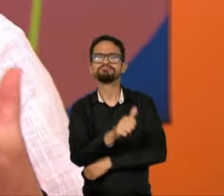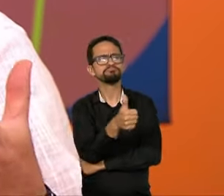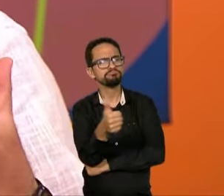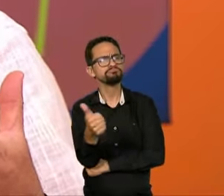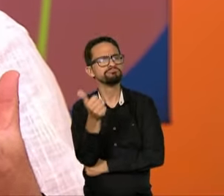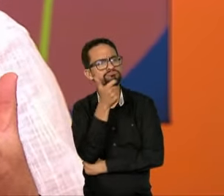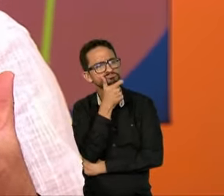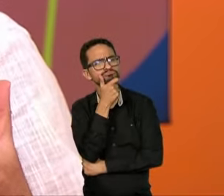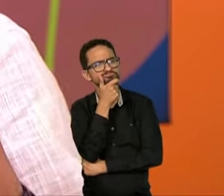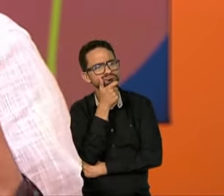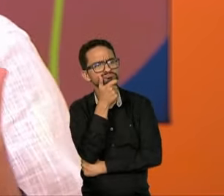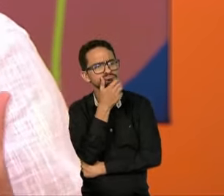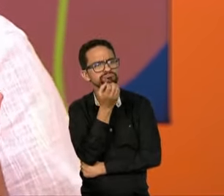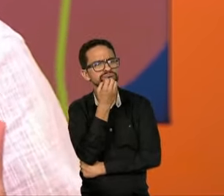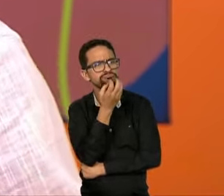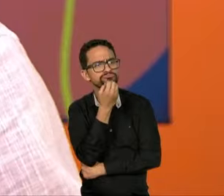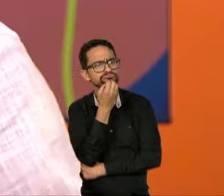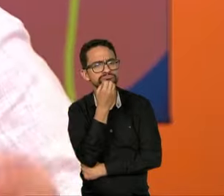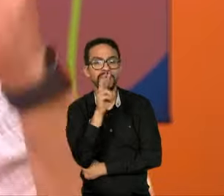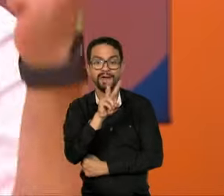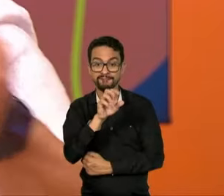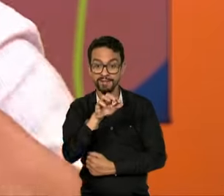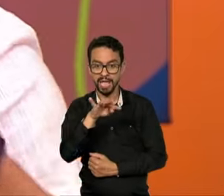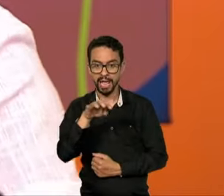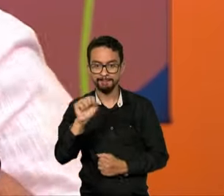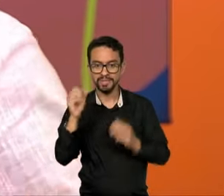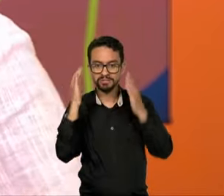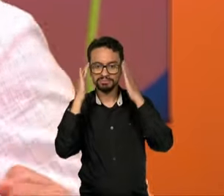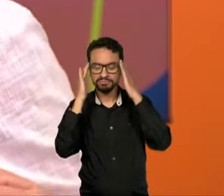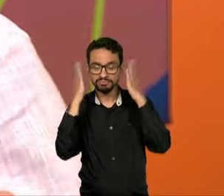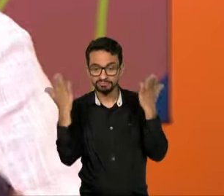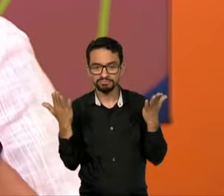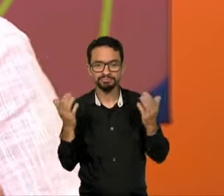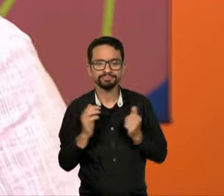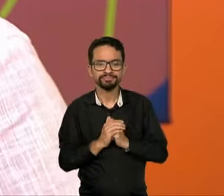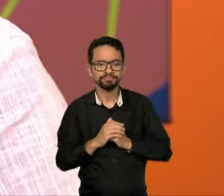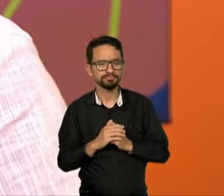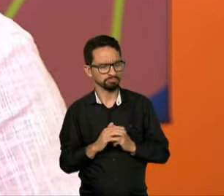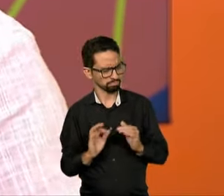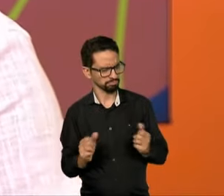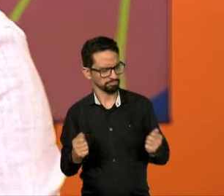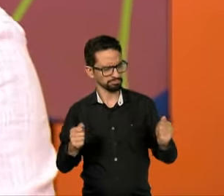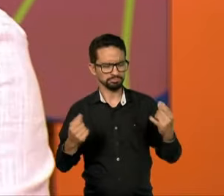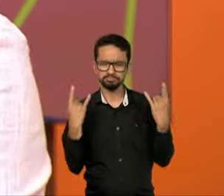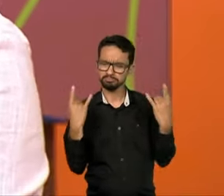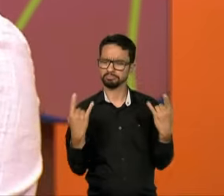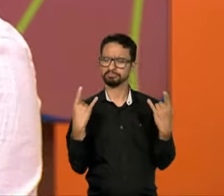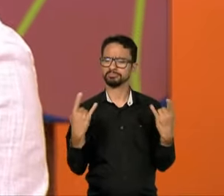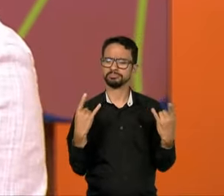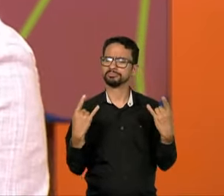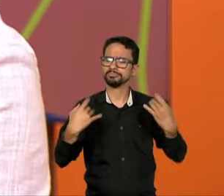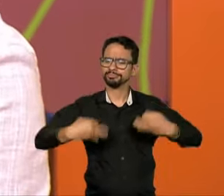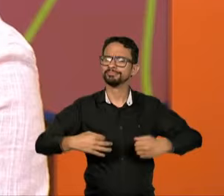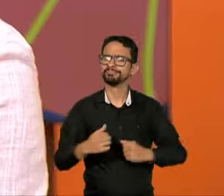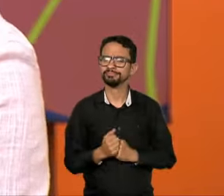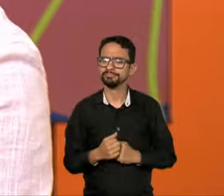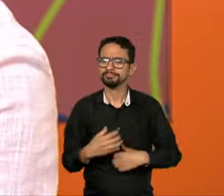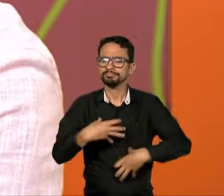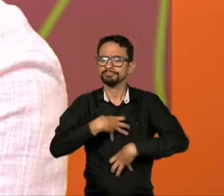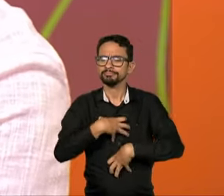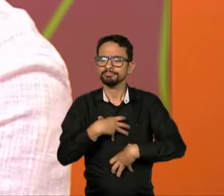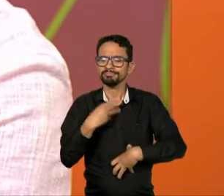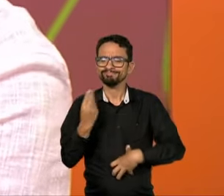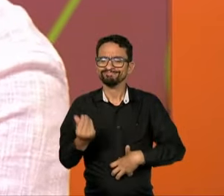eram muito veementes, né? Era um som... Era rockão, rock and roll pesado. Eu falei, isso, esse